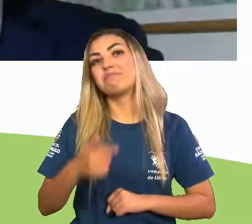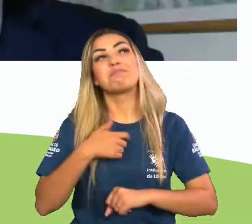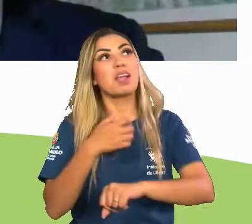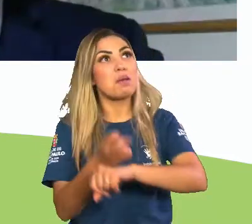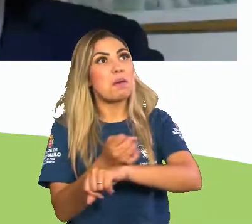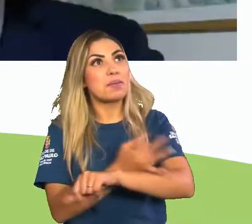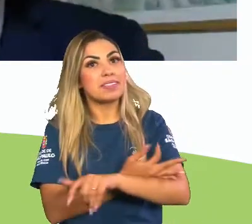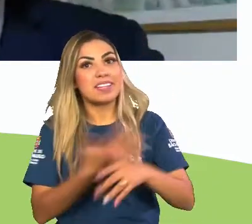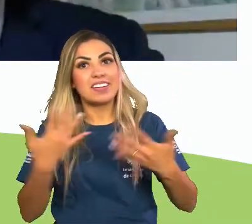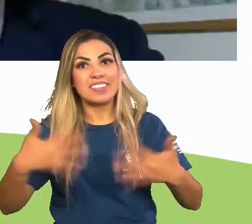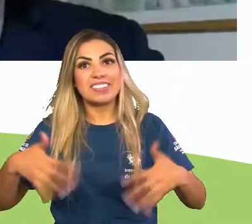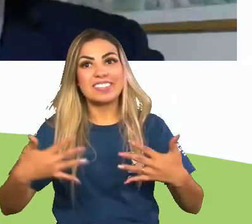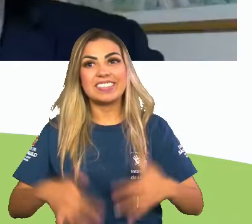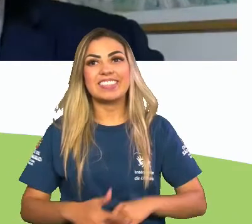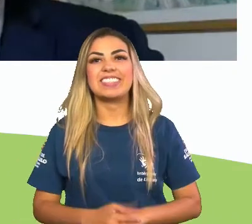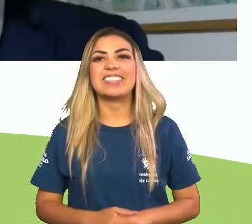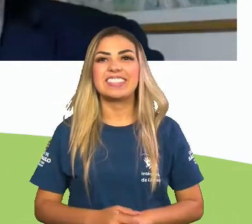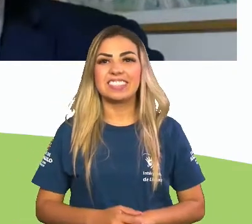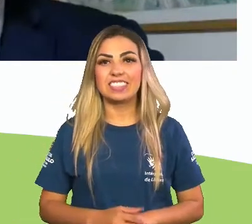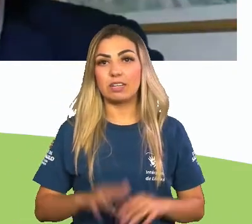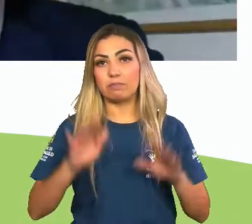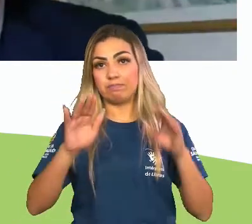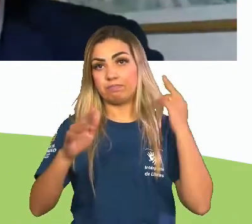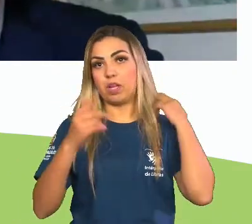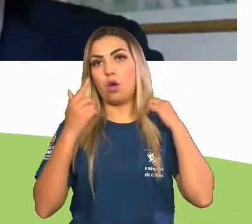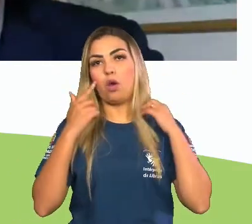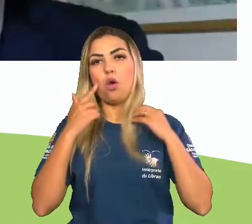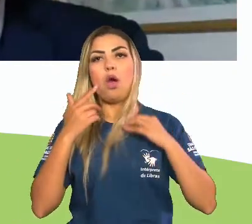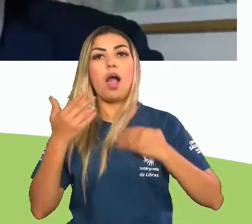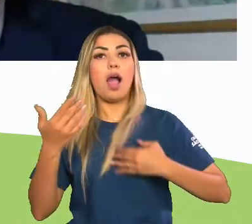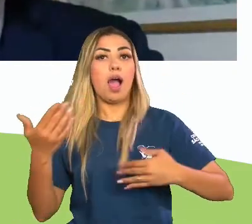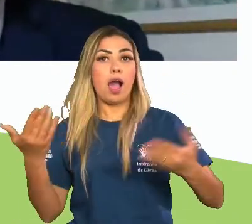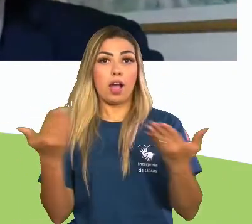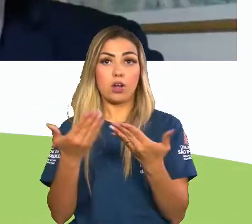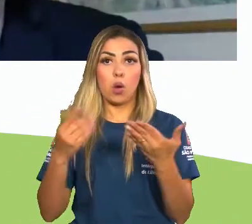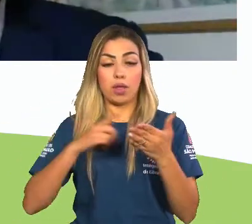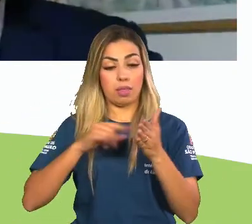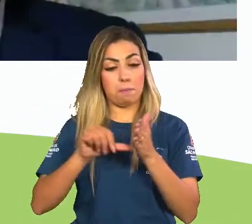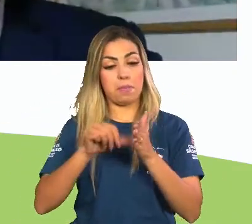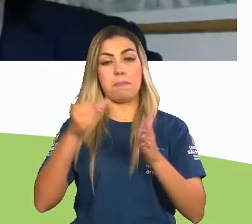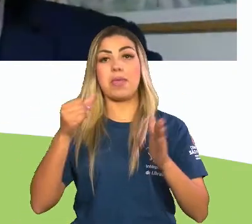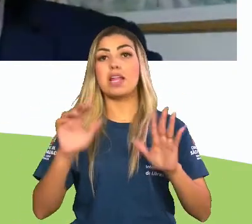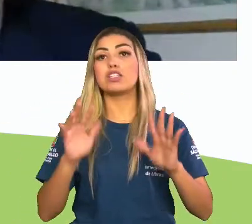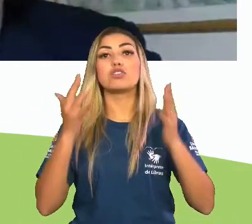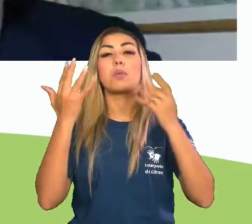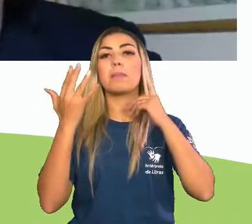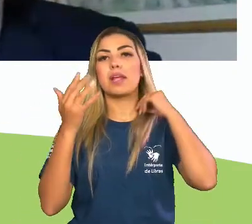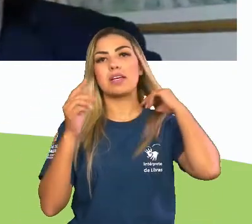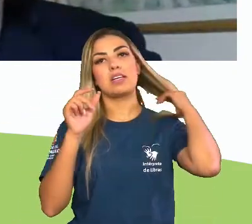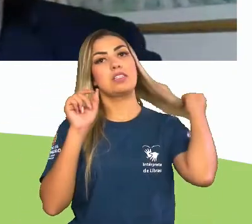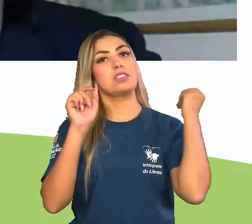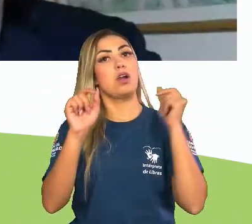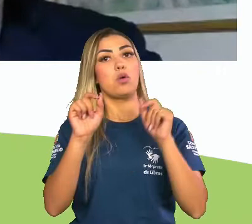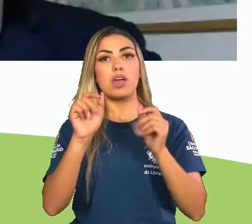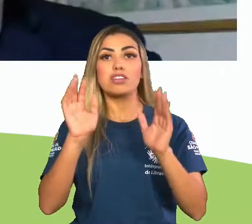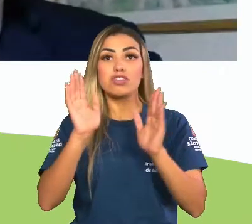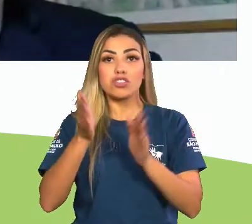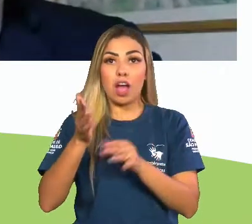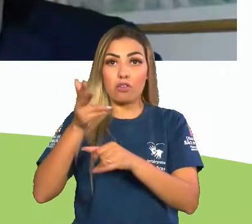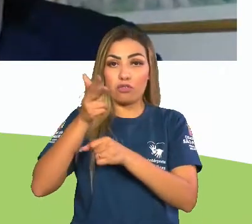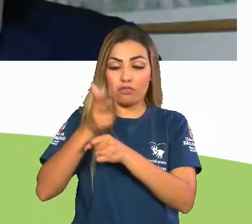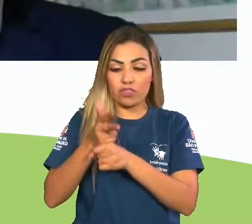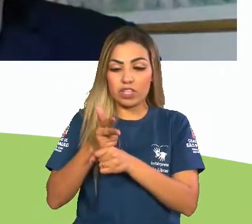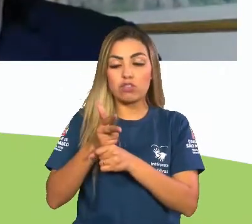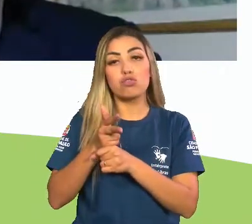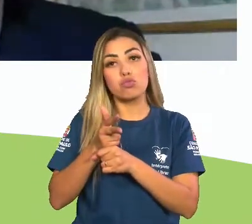aqui. Ó, então vamos fazer o seguinte, eu vou trazer a primeira surpresa agora, sabe por quê? A gente preparou um vídeo para